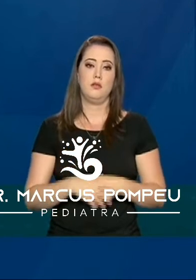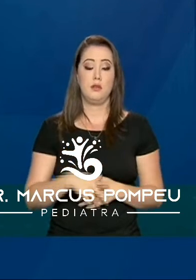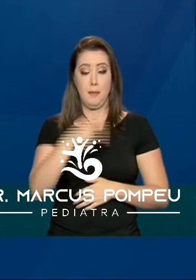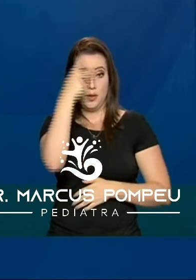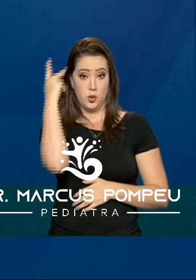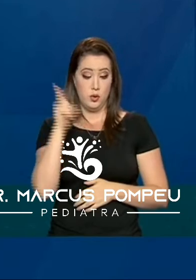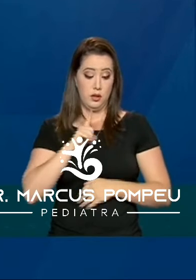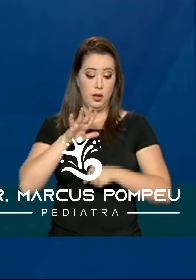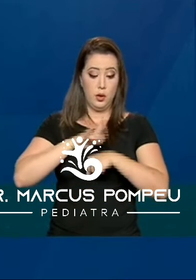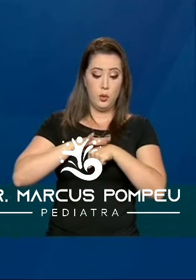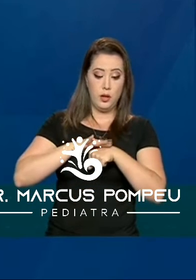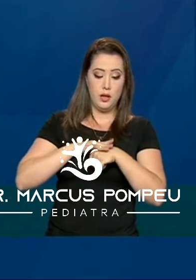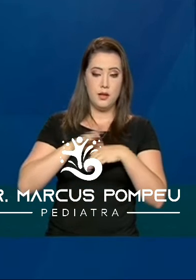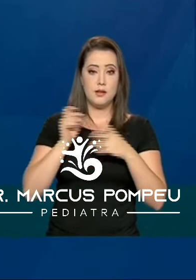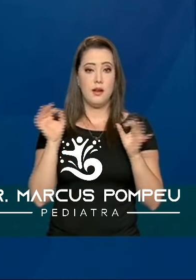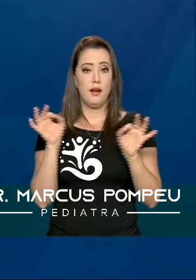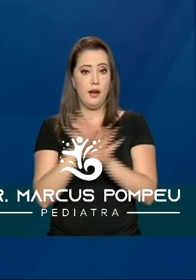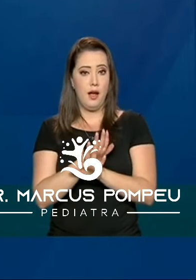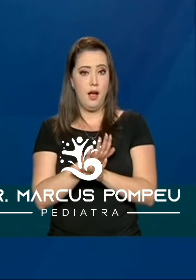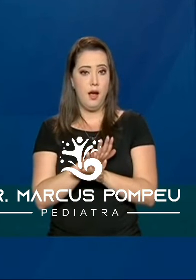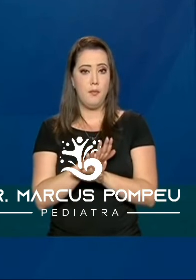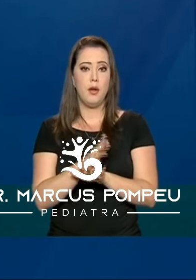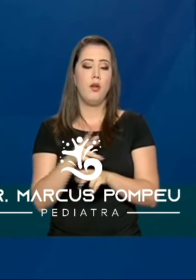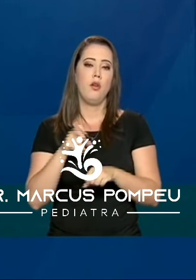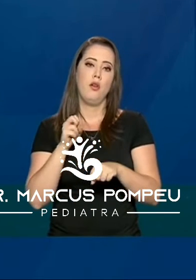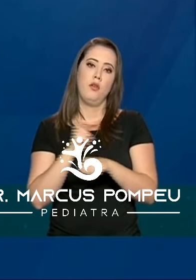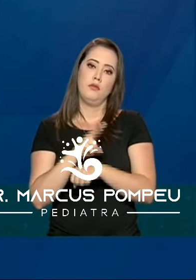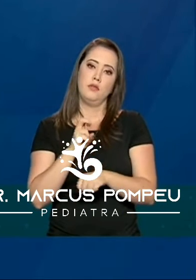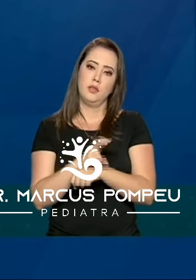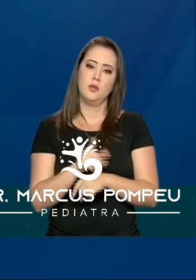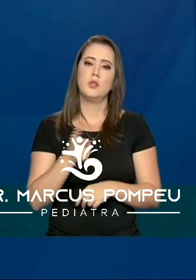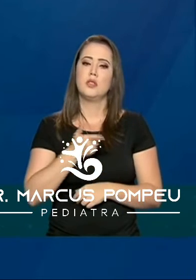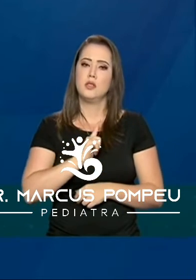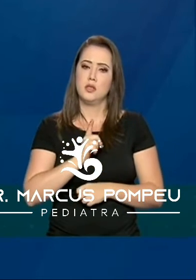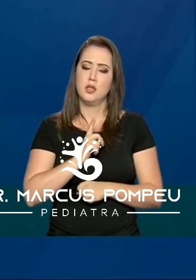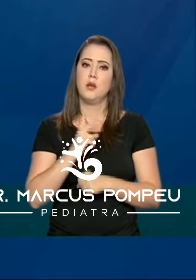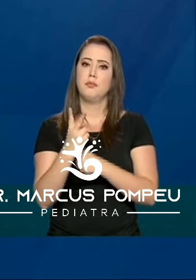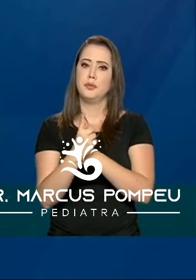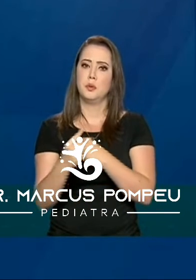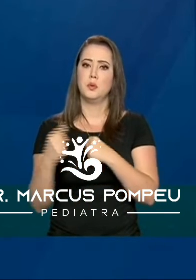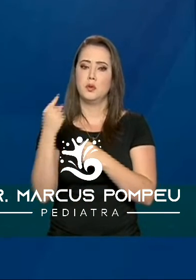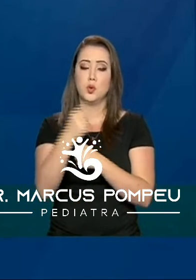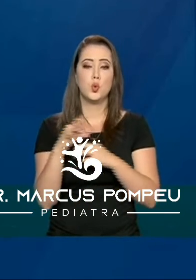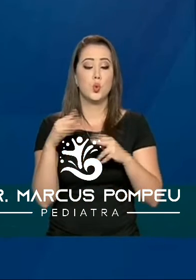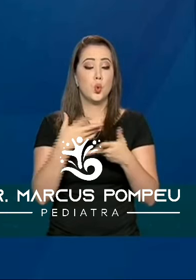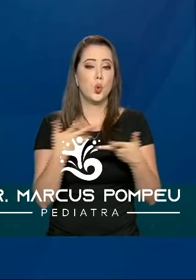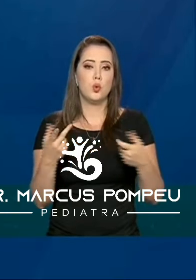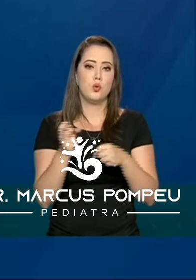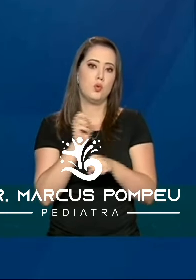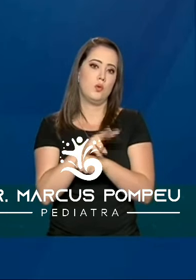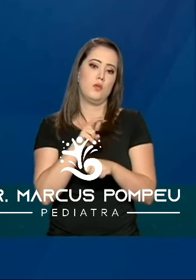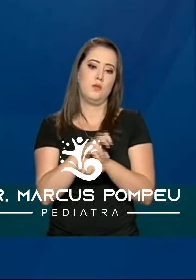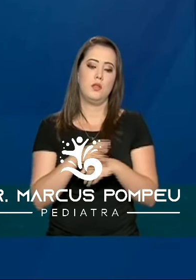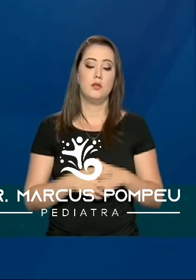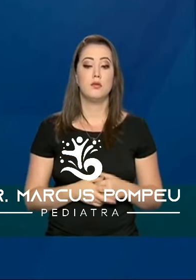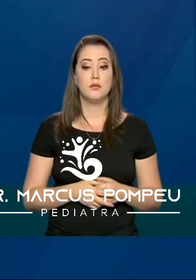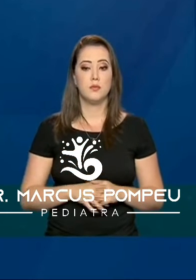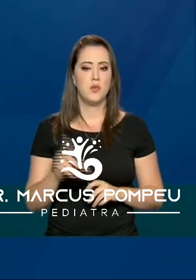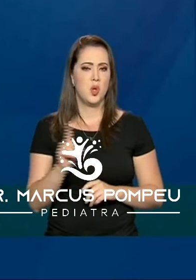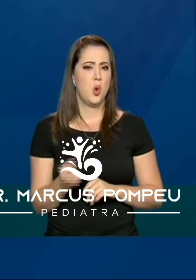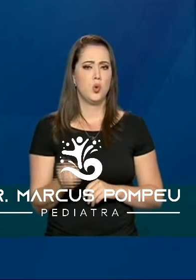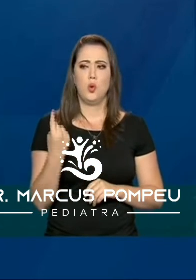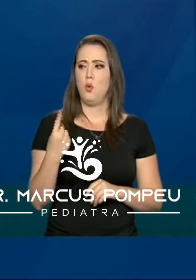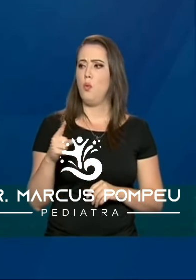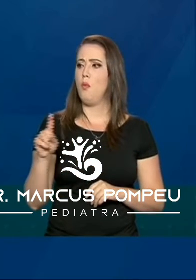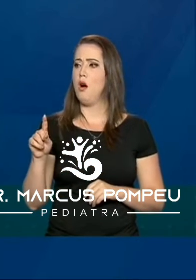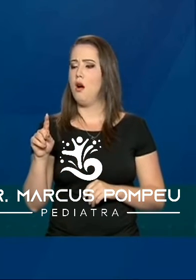o vírus. A pessoa que tem doença pela imunidade natural tem imunidade contra todas as 27 proteínas desse vírus. Todas, e não só a